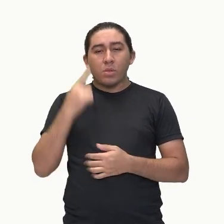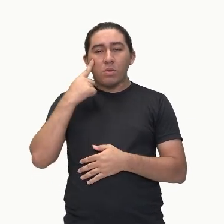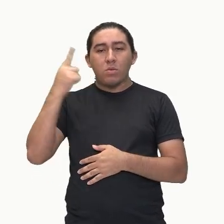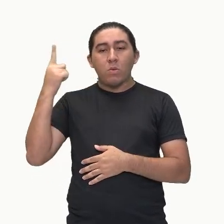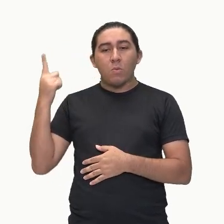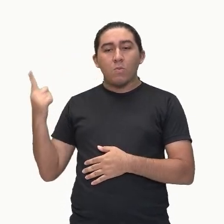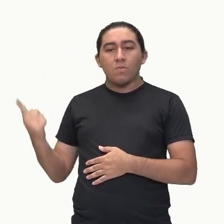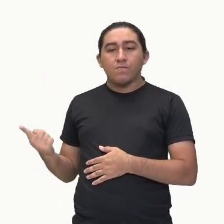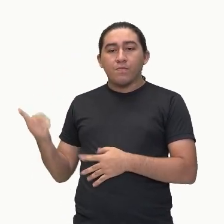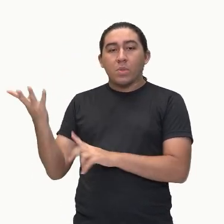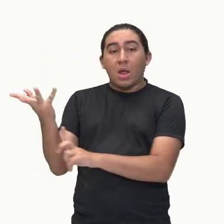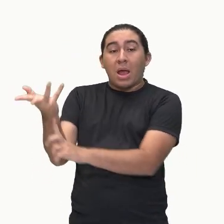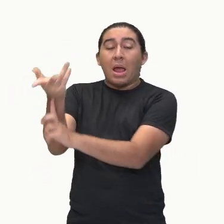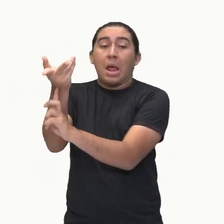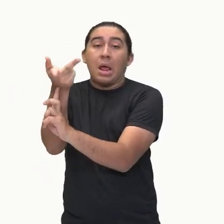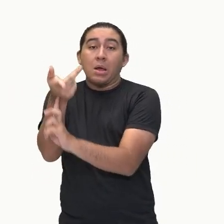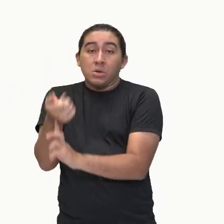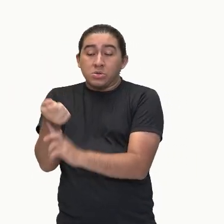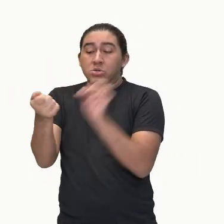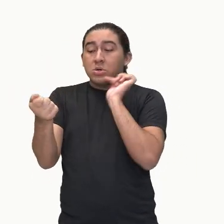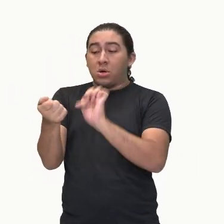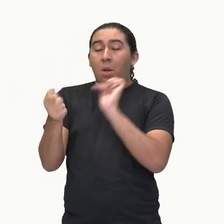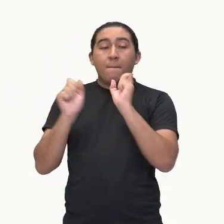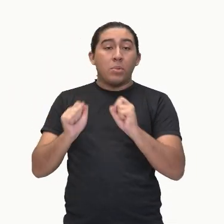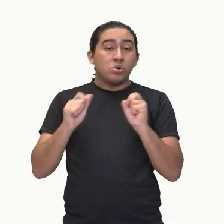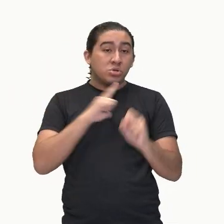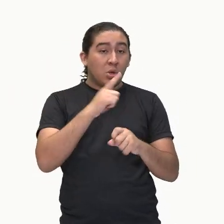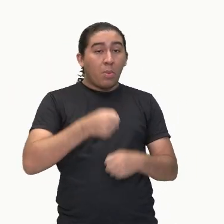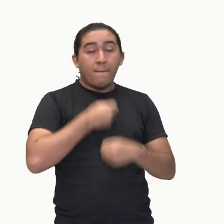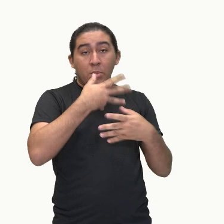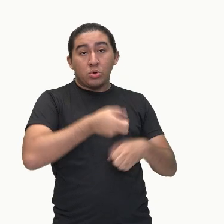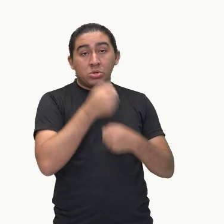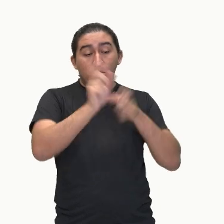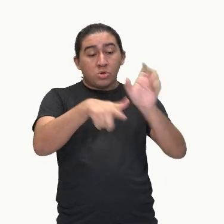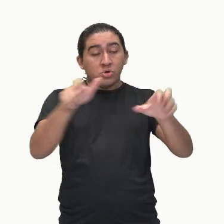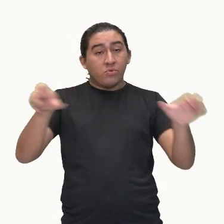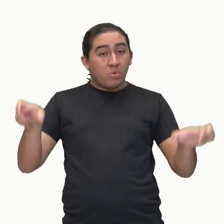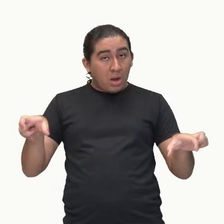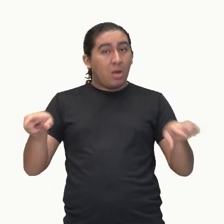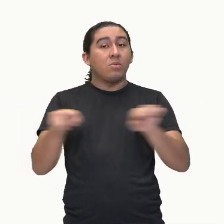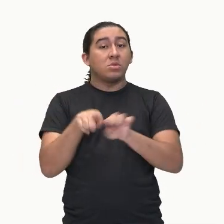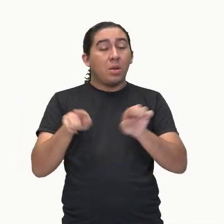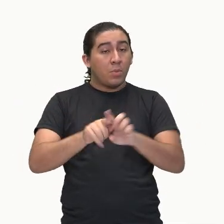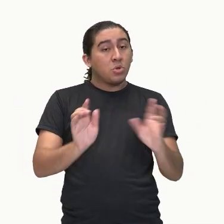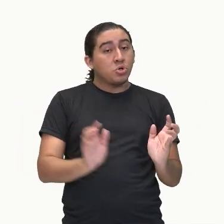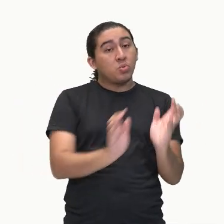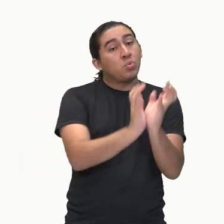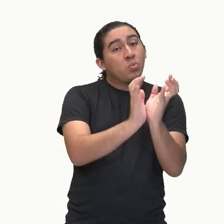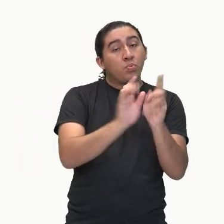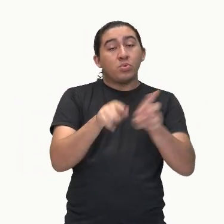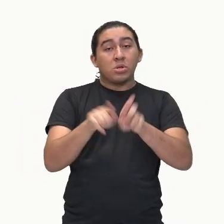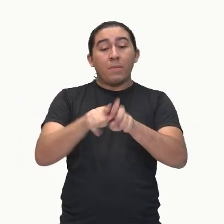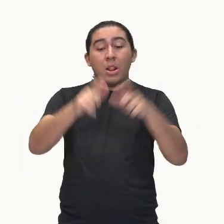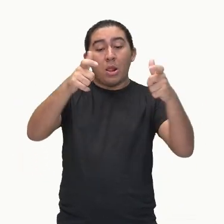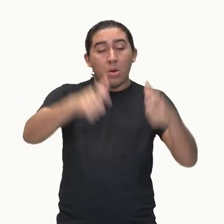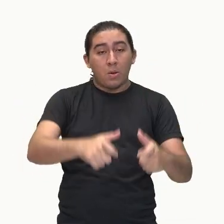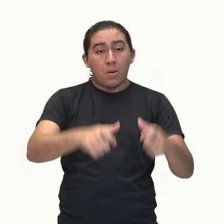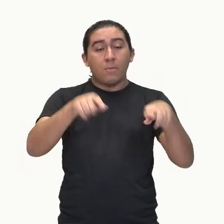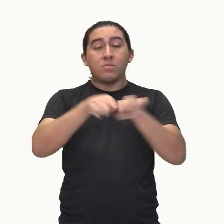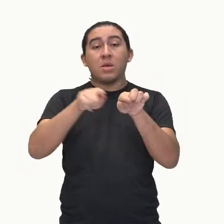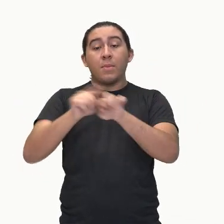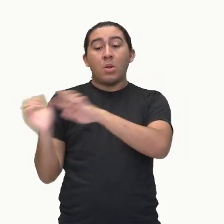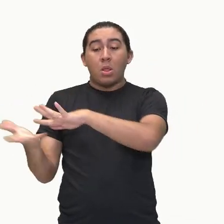a arte, ela pode ser uma produção individual, coletiva, local